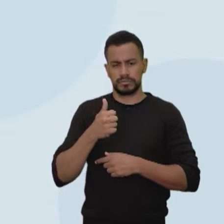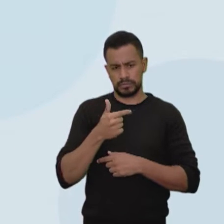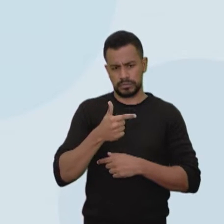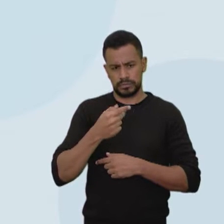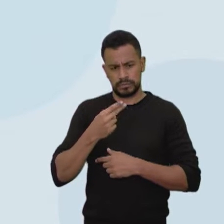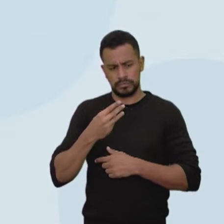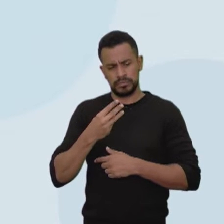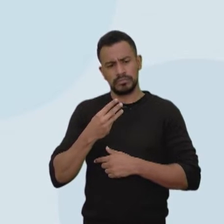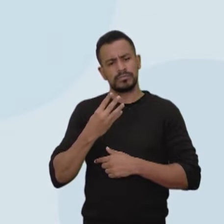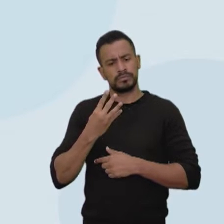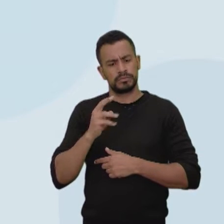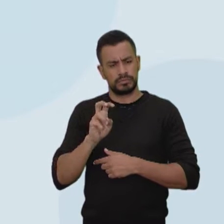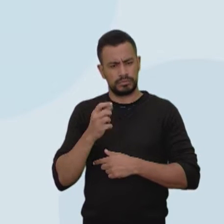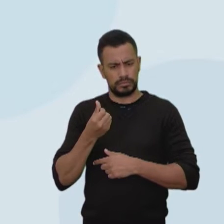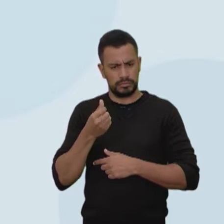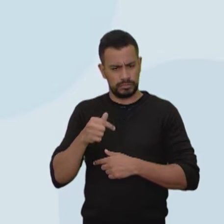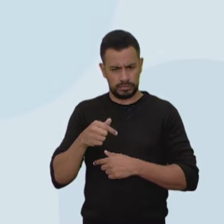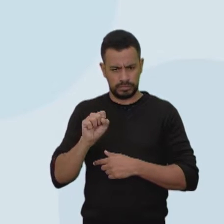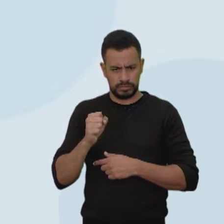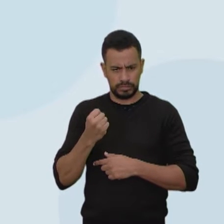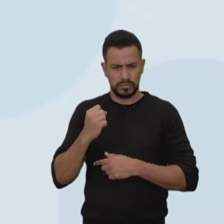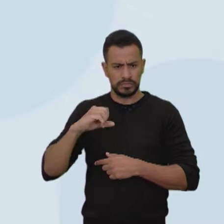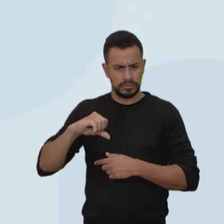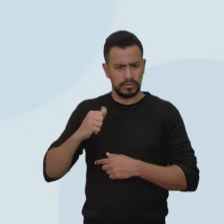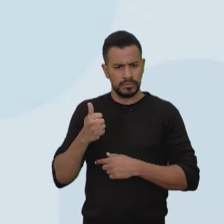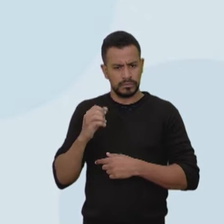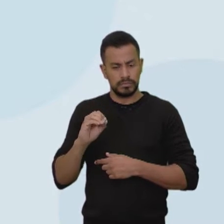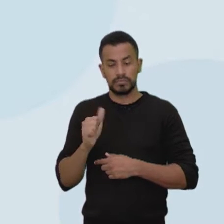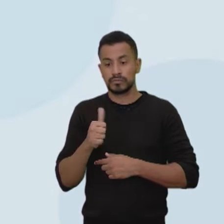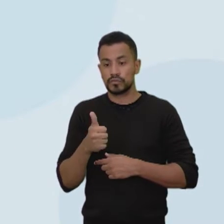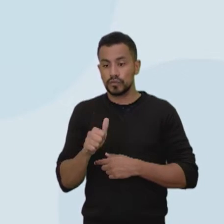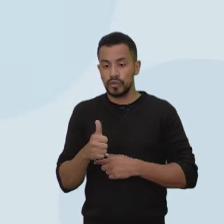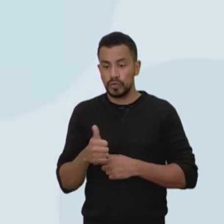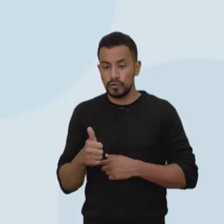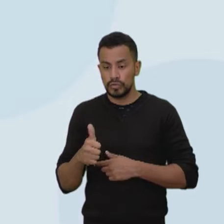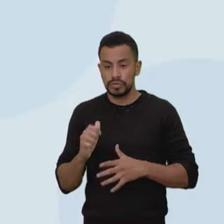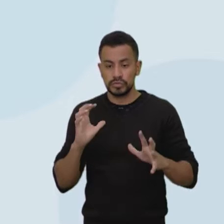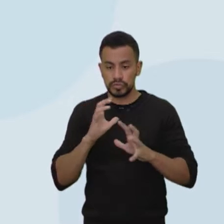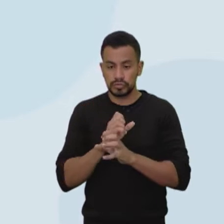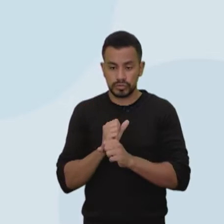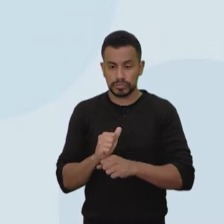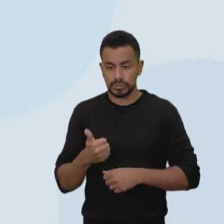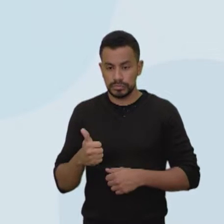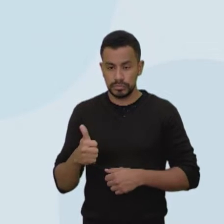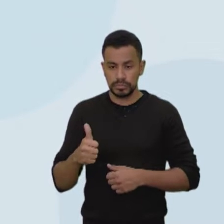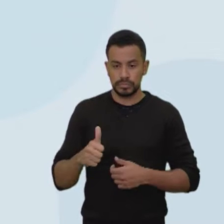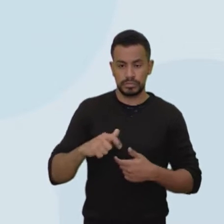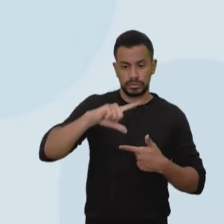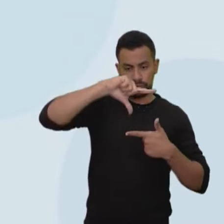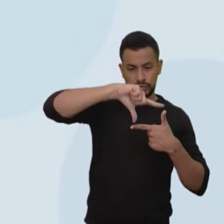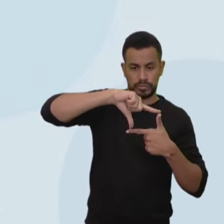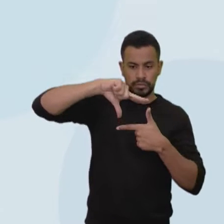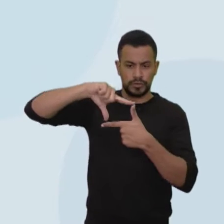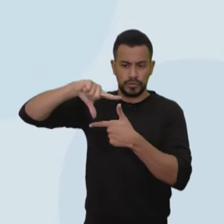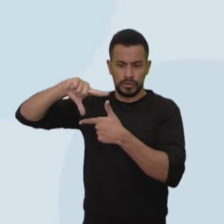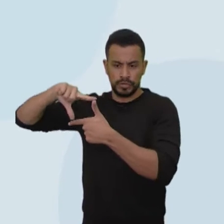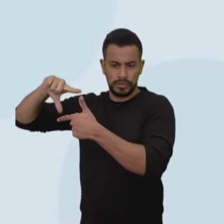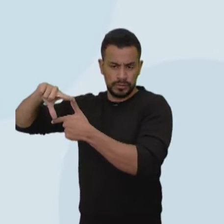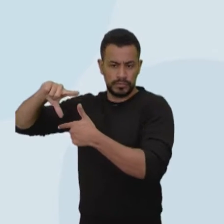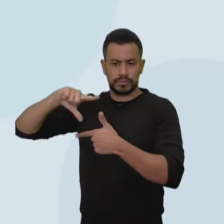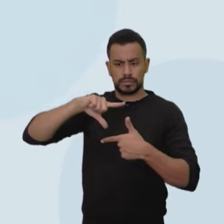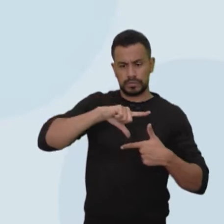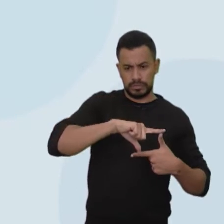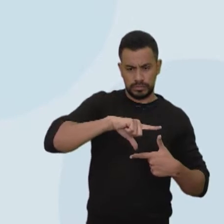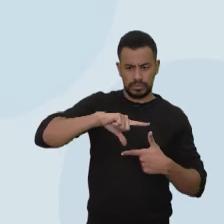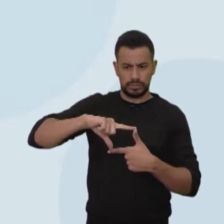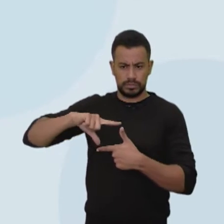5, 6, 7, 8, 9, 10, 11. Eu tenho um total de 11 quadradinhos. Então, eu já sei que se eu pensar